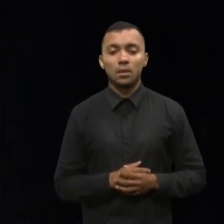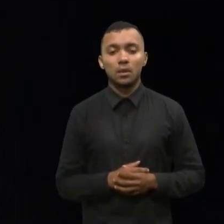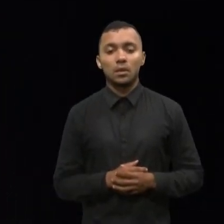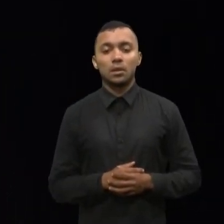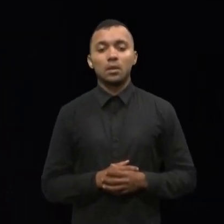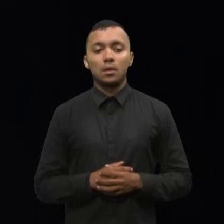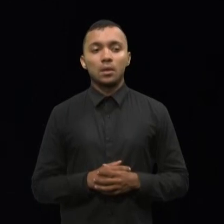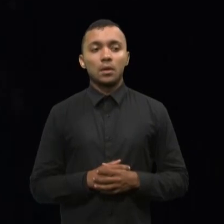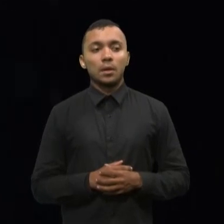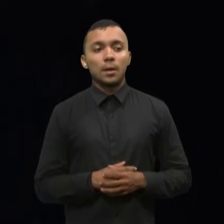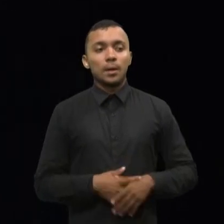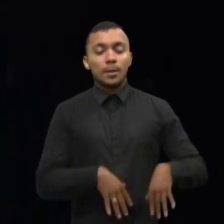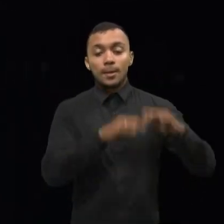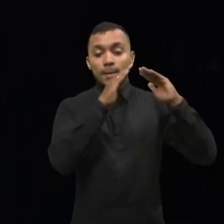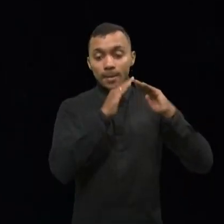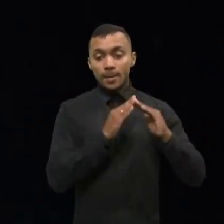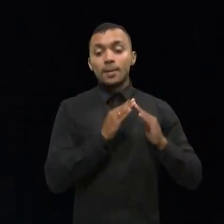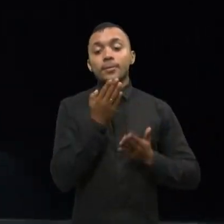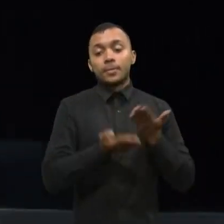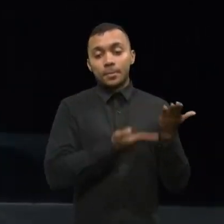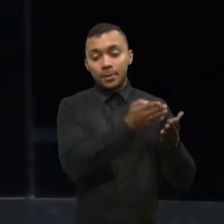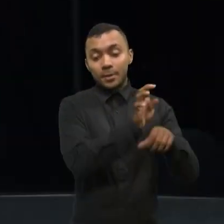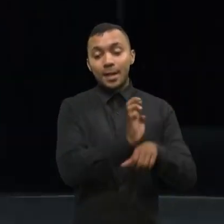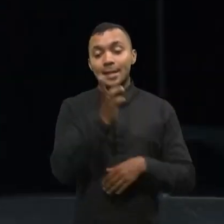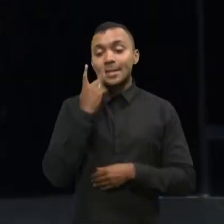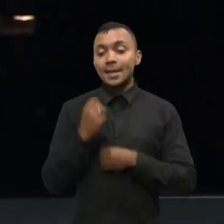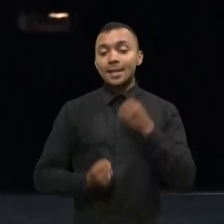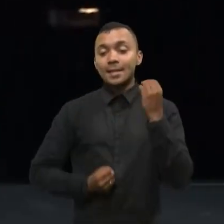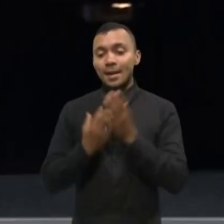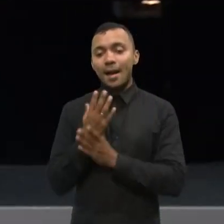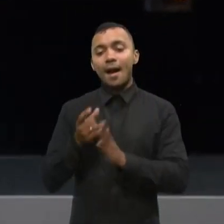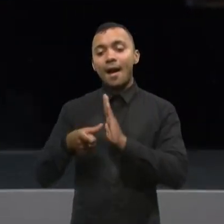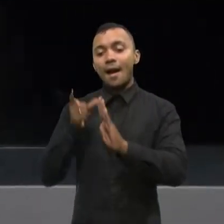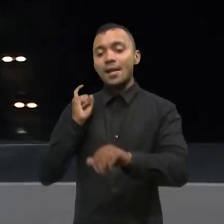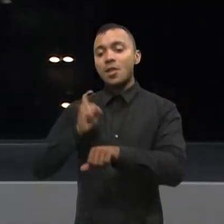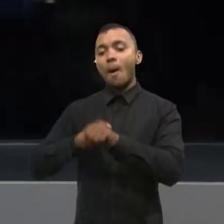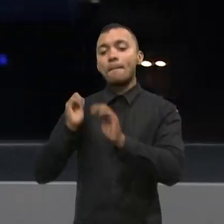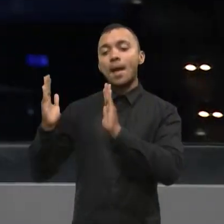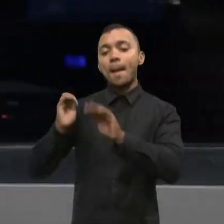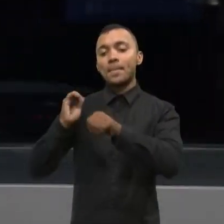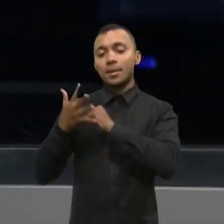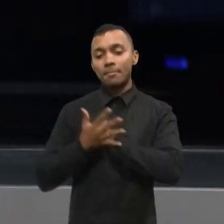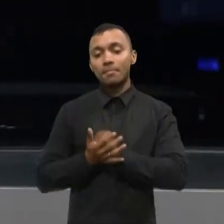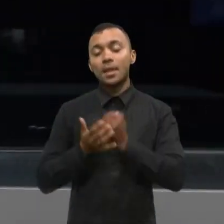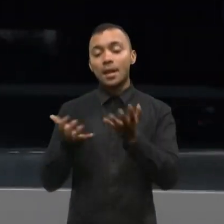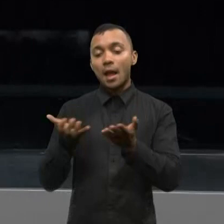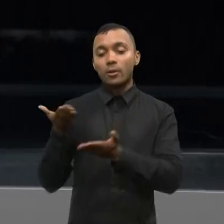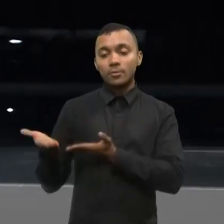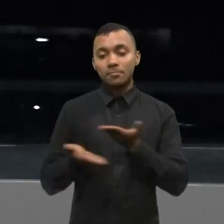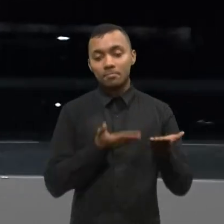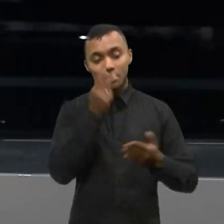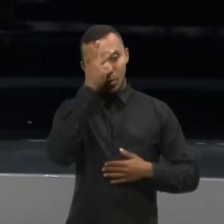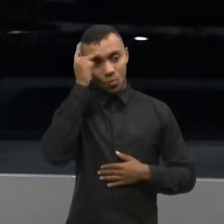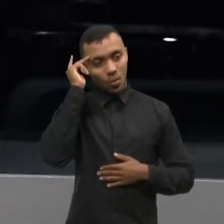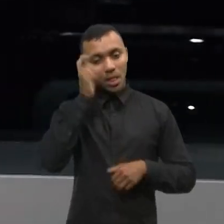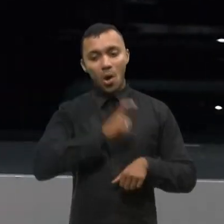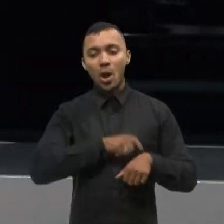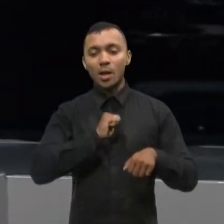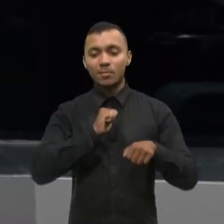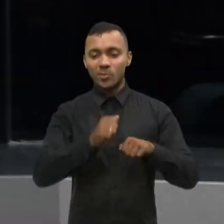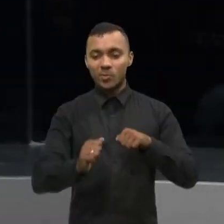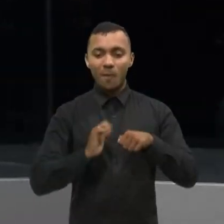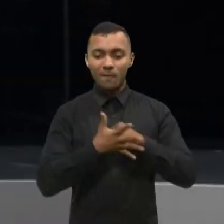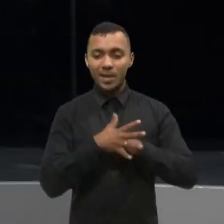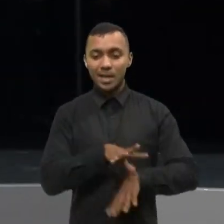A Casa de Cuidados do Ceará foi criada na pandemia para reabilitar pacientes pós-Covid. Hoje,